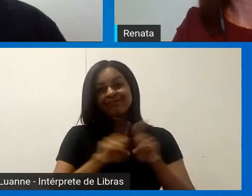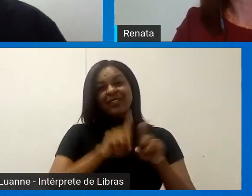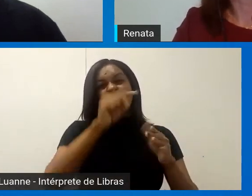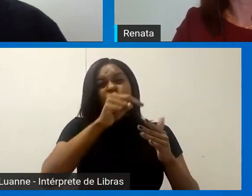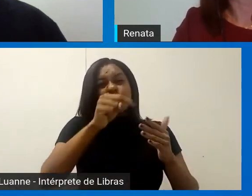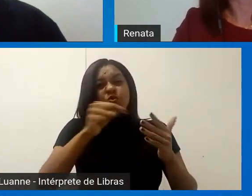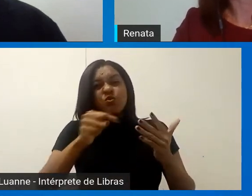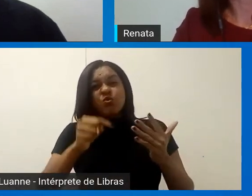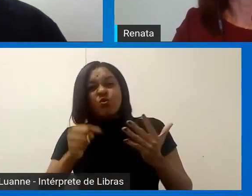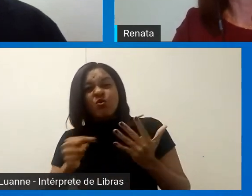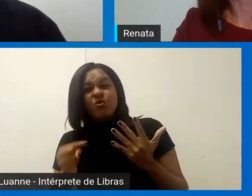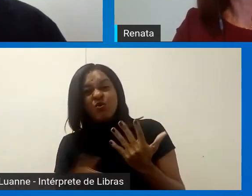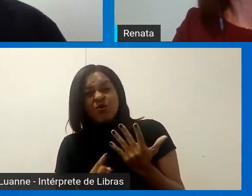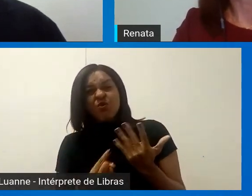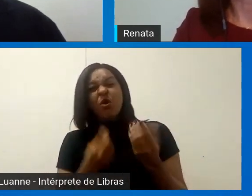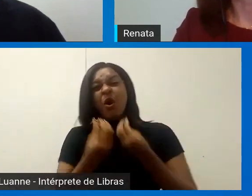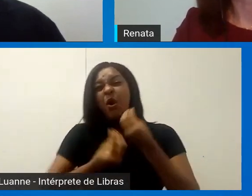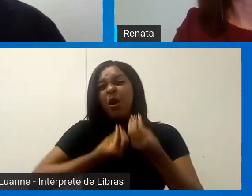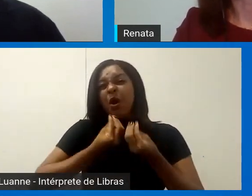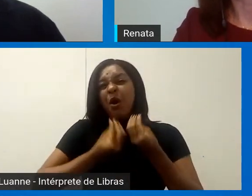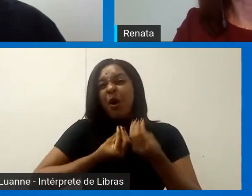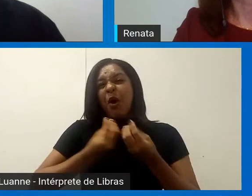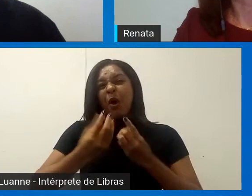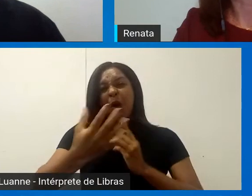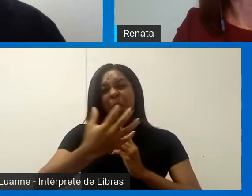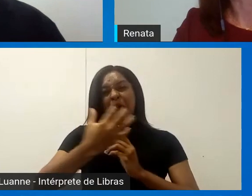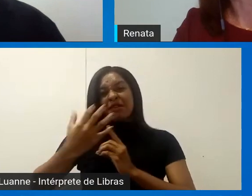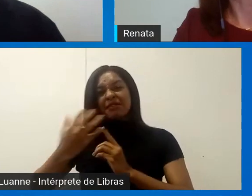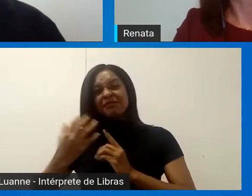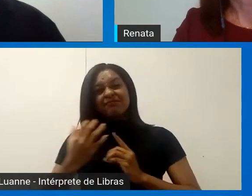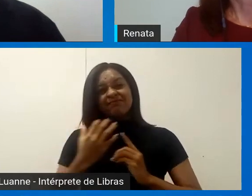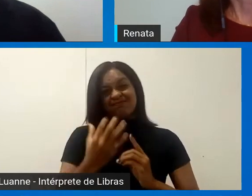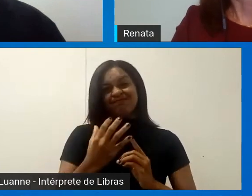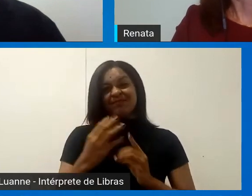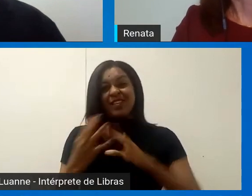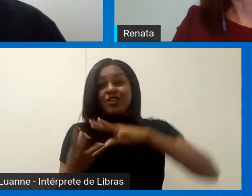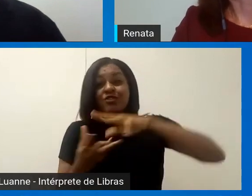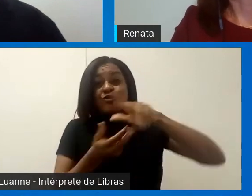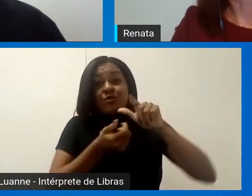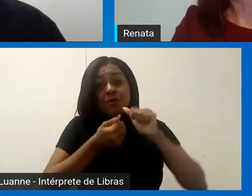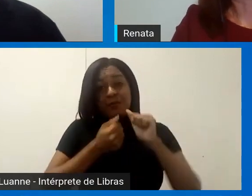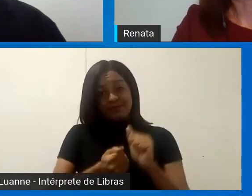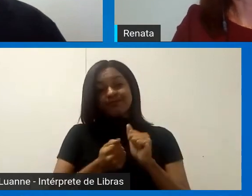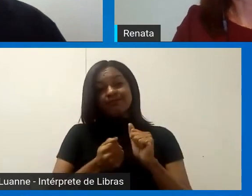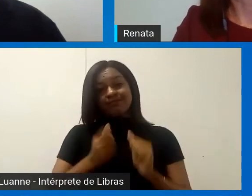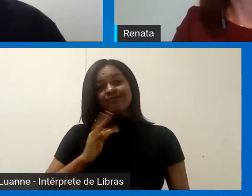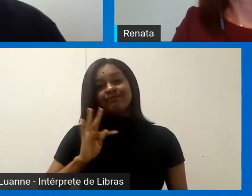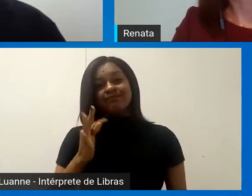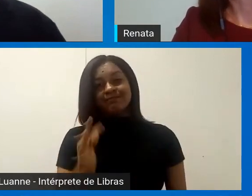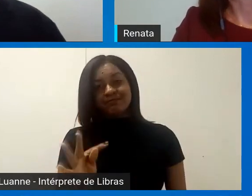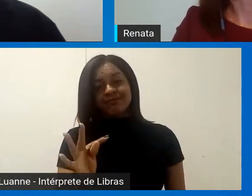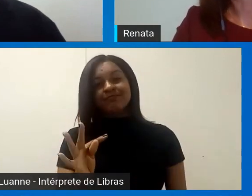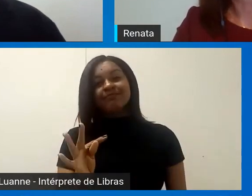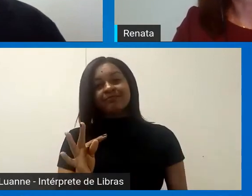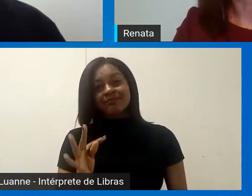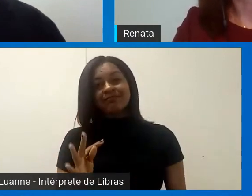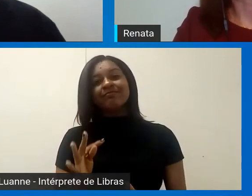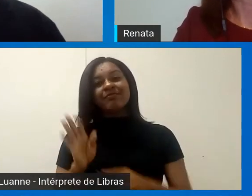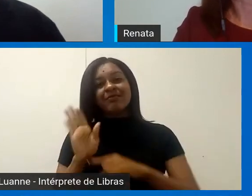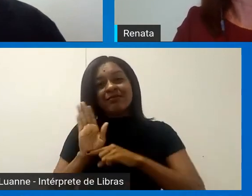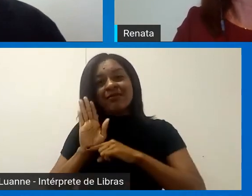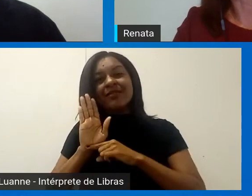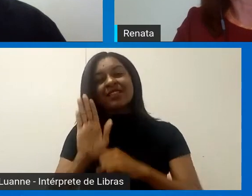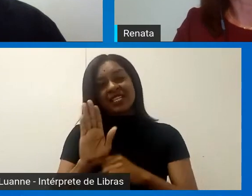afetam sobre a maneira a todos pelo uso das tecnologias então foram contribuições no âmbito da